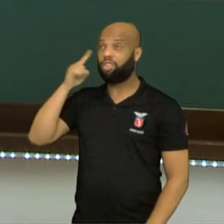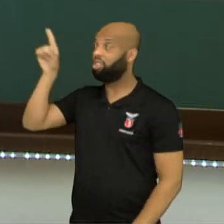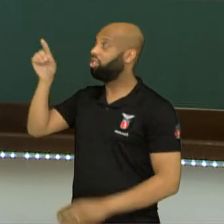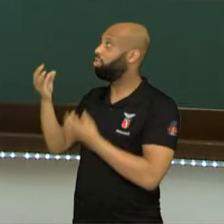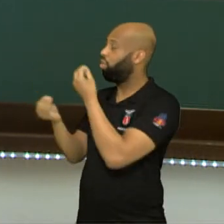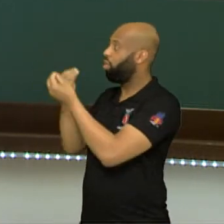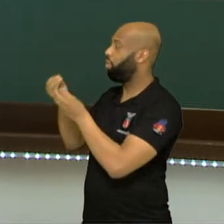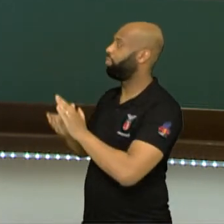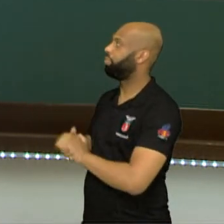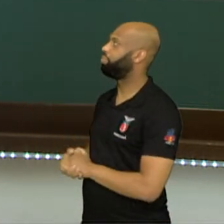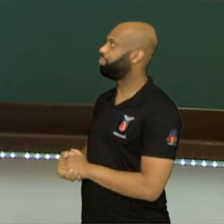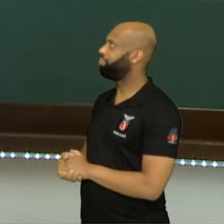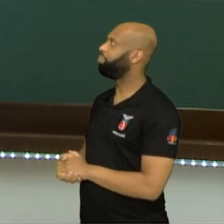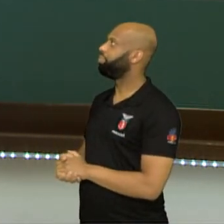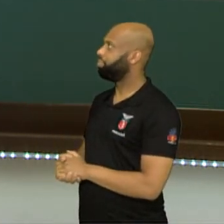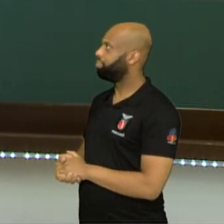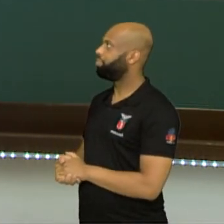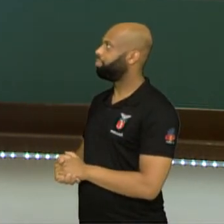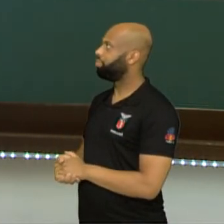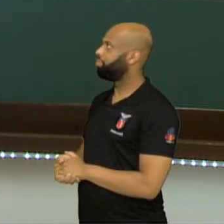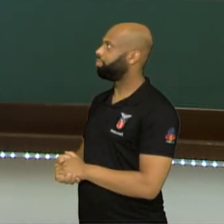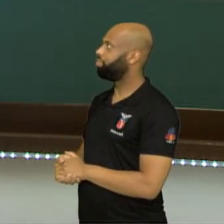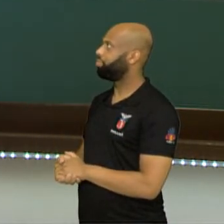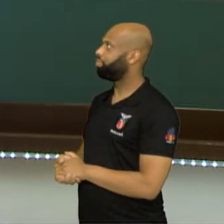2, multiplica por x, deu o próprio.